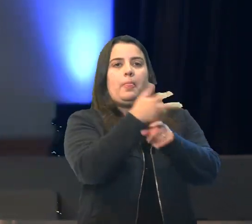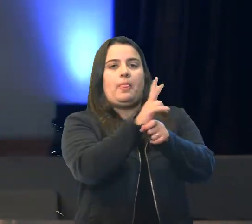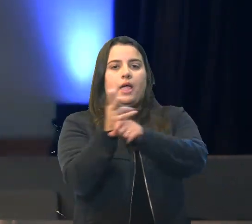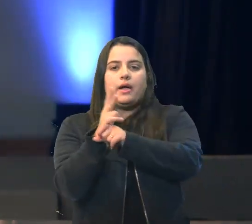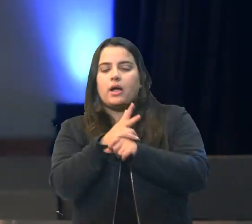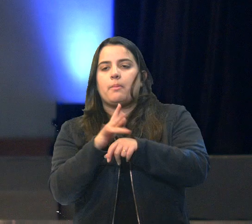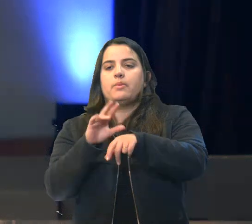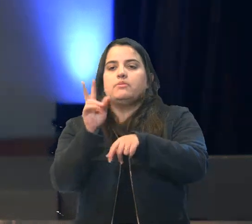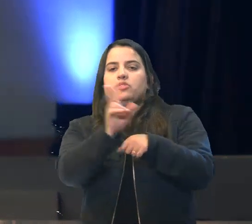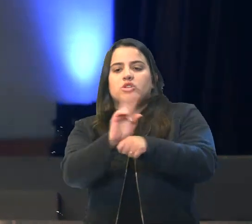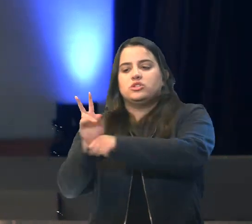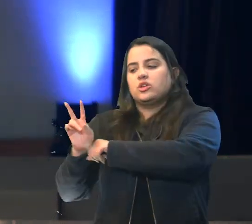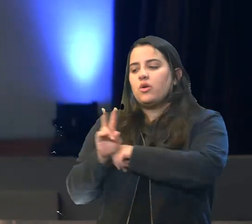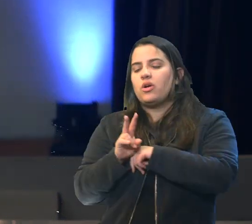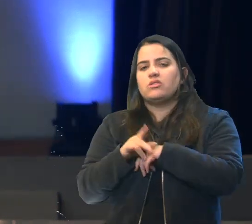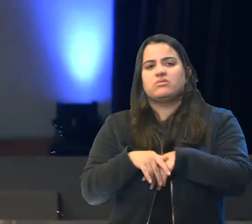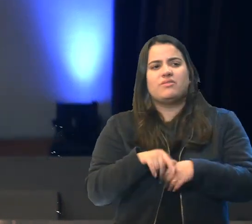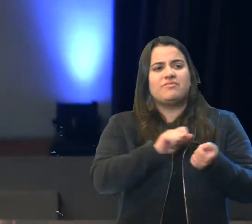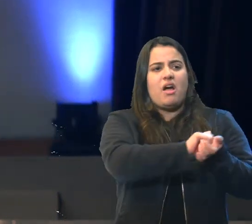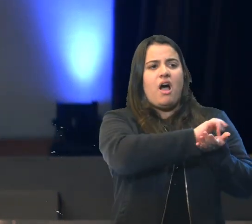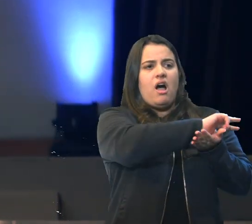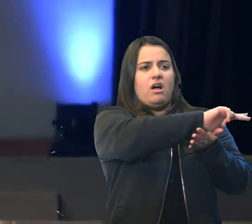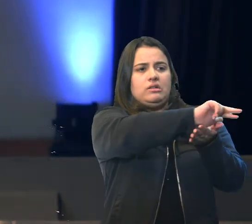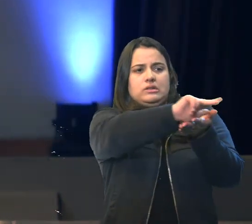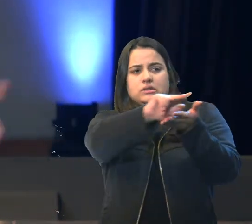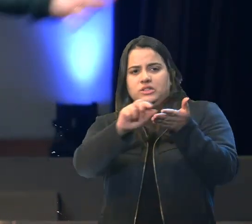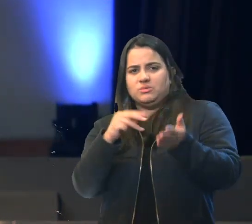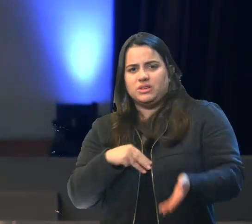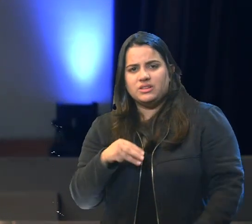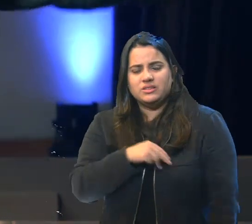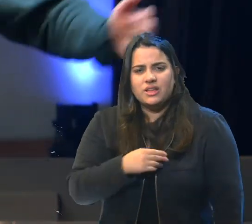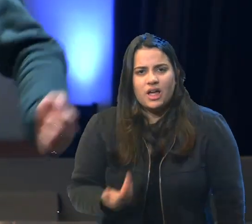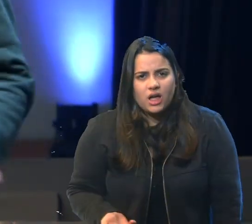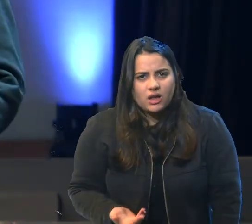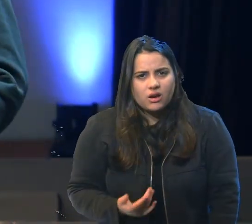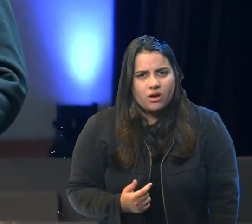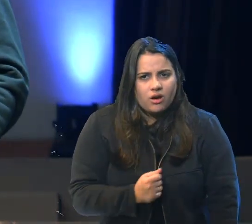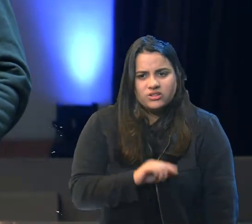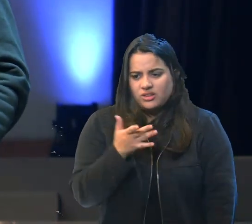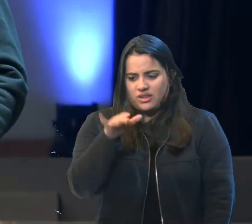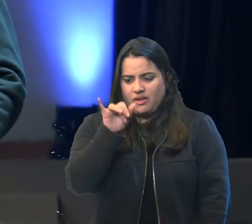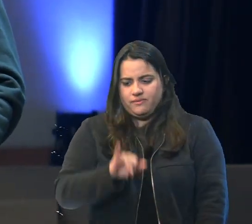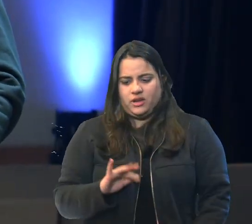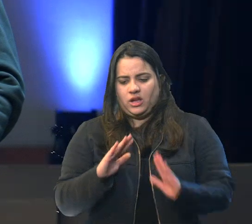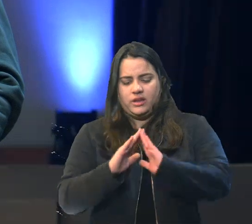flow school, no não sei o que, meu filho. Daqui a pouco está morando na igreja.